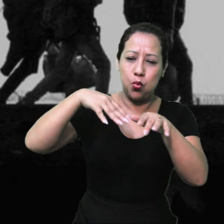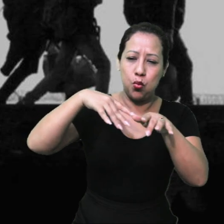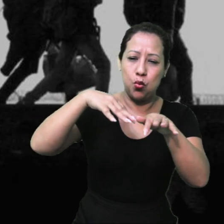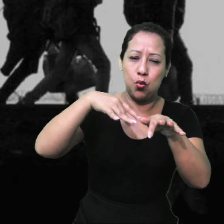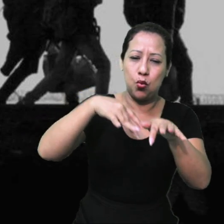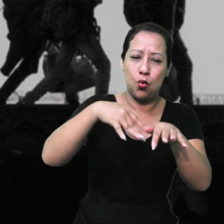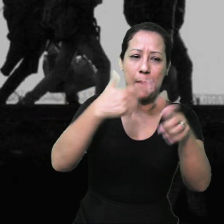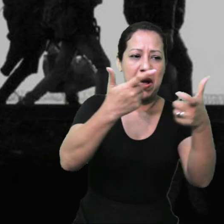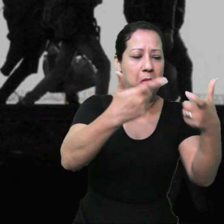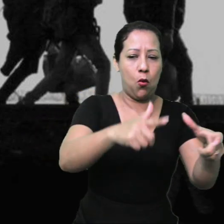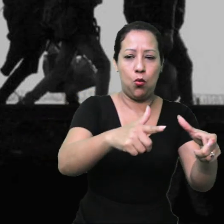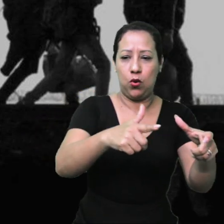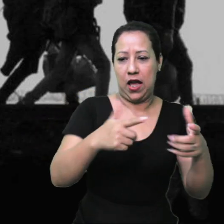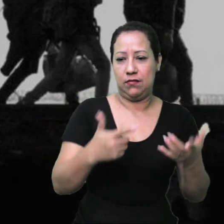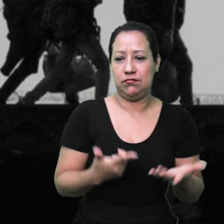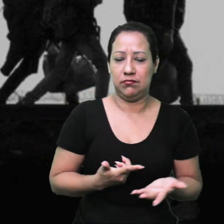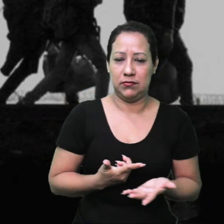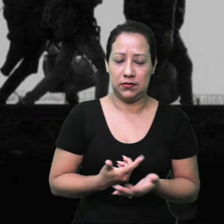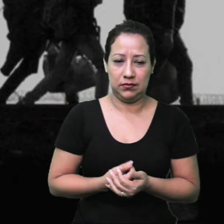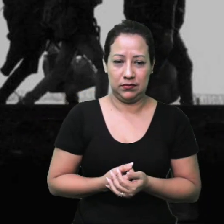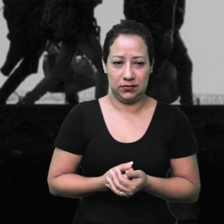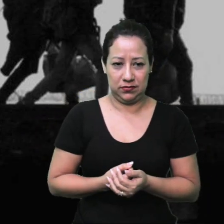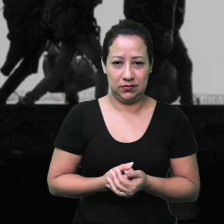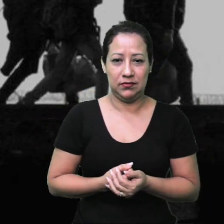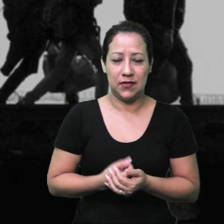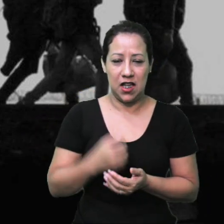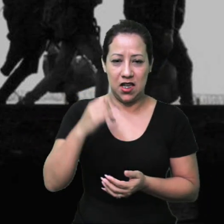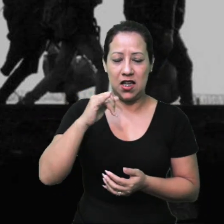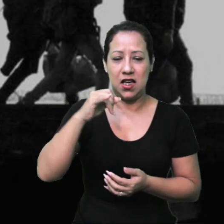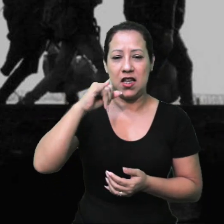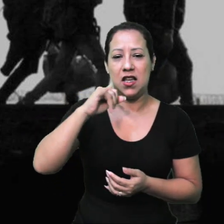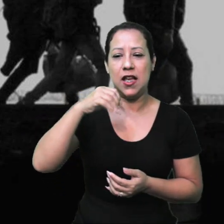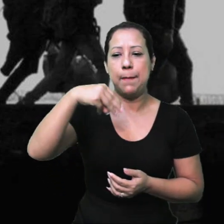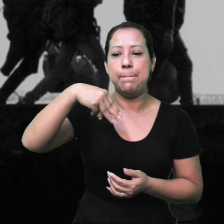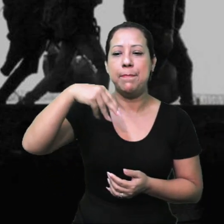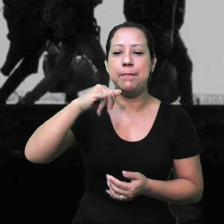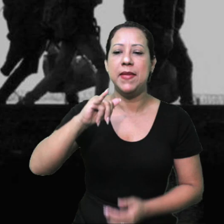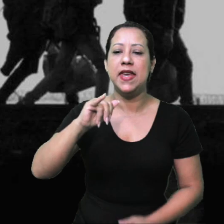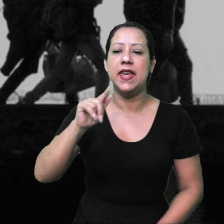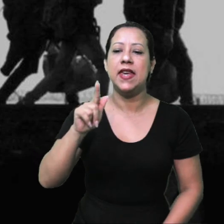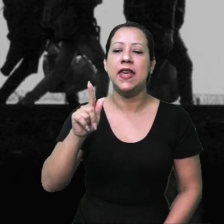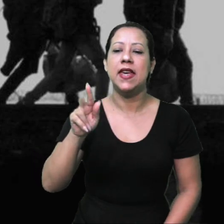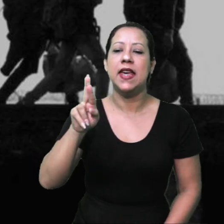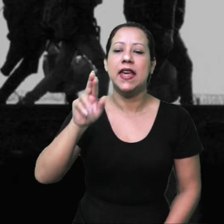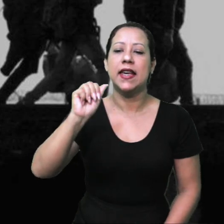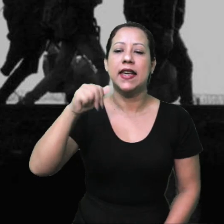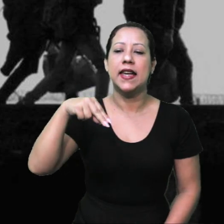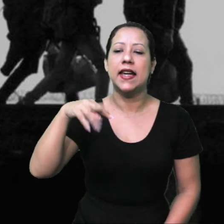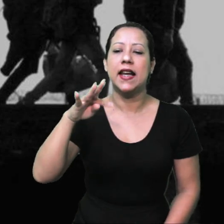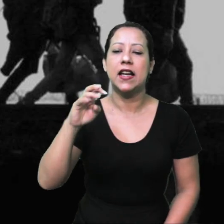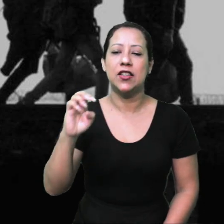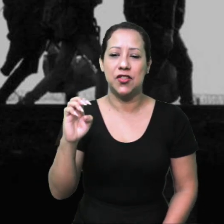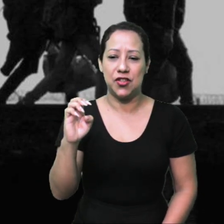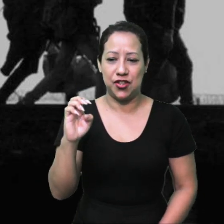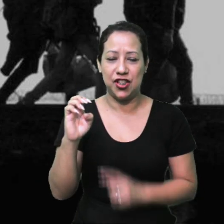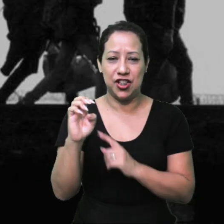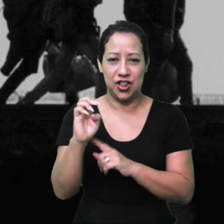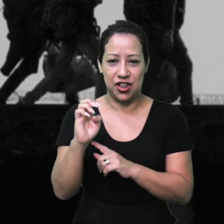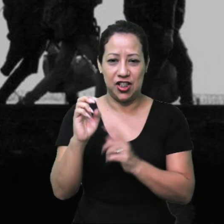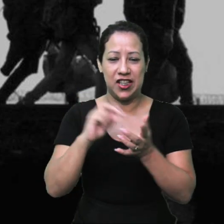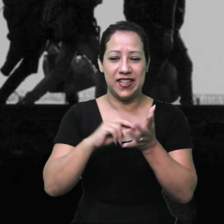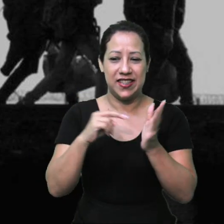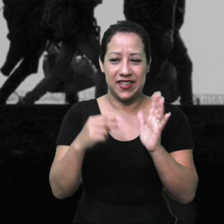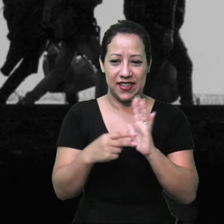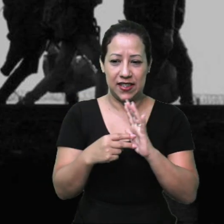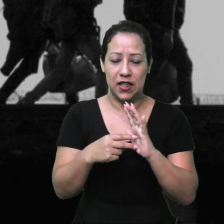lugar, tá? Portanto, eles são migrantes. Esses migrantes compõem a